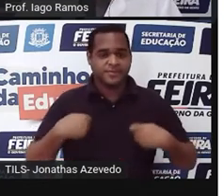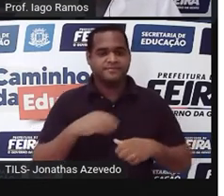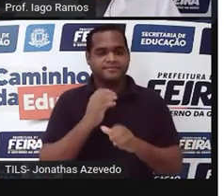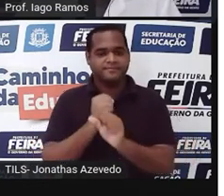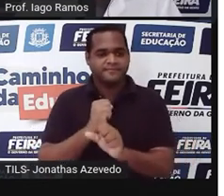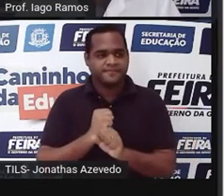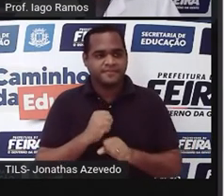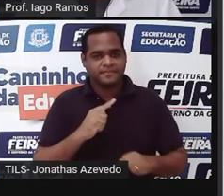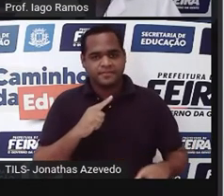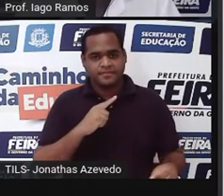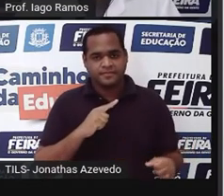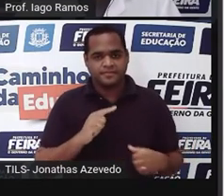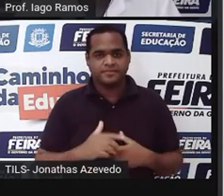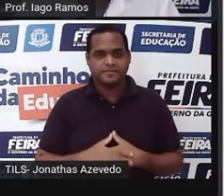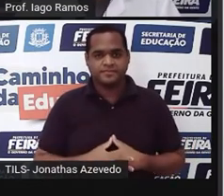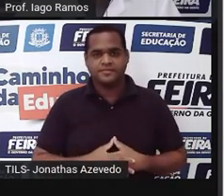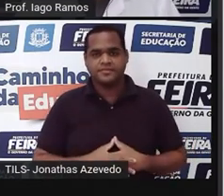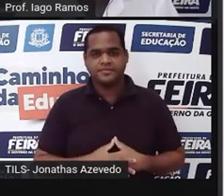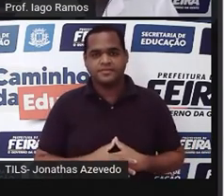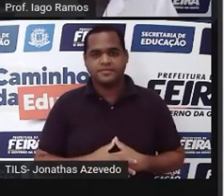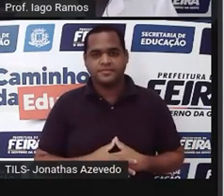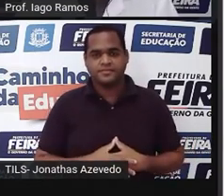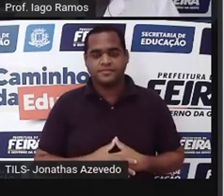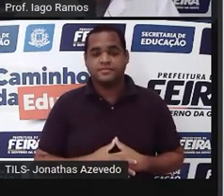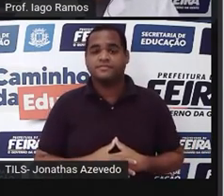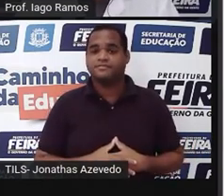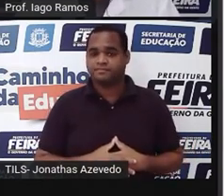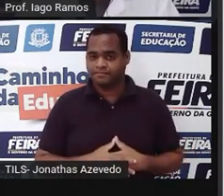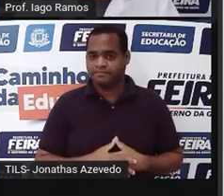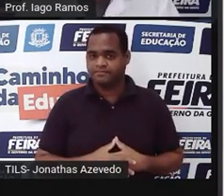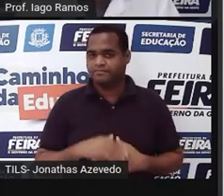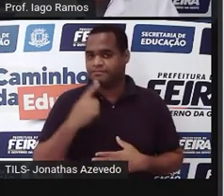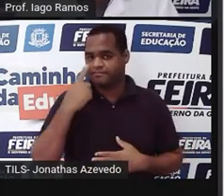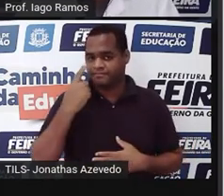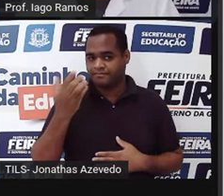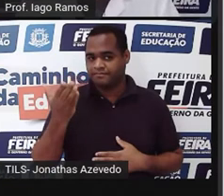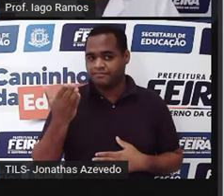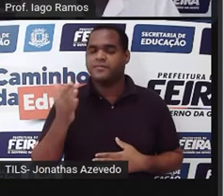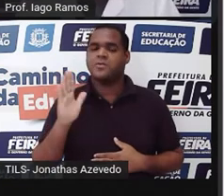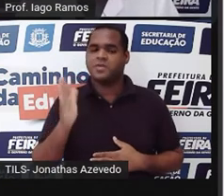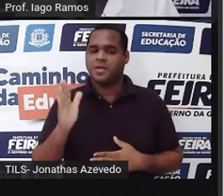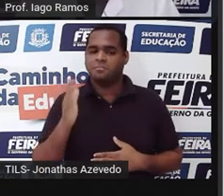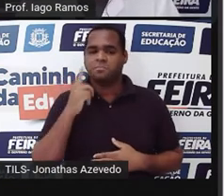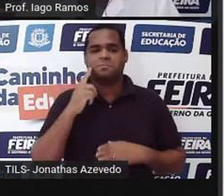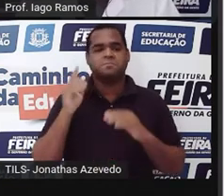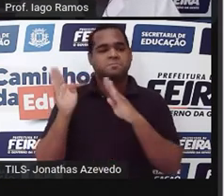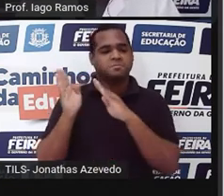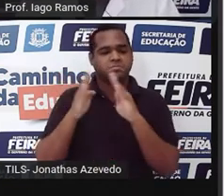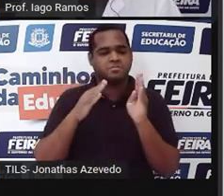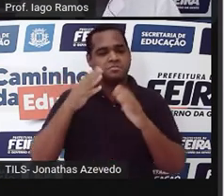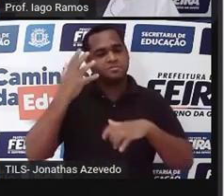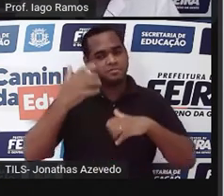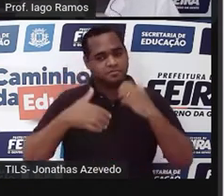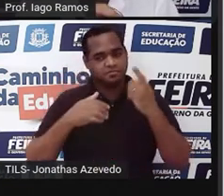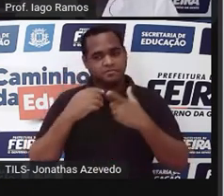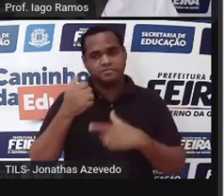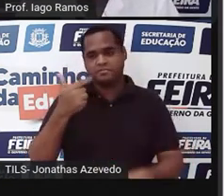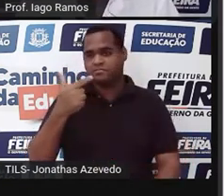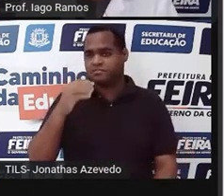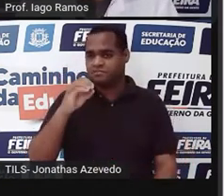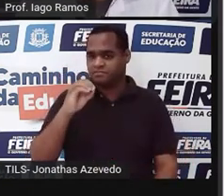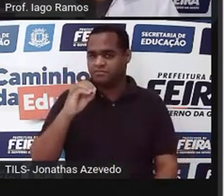então vamos lá olha só e a situação a gente já leu tá o preço do produto é